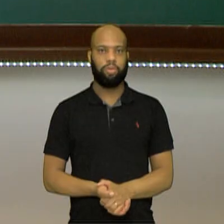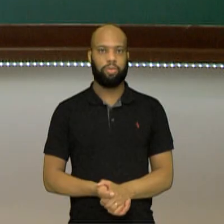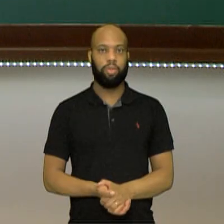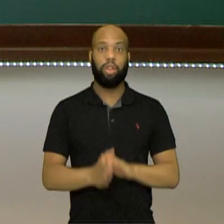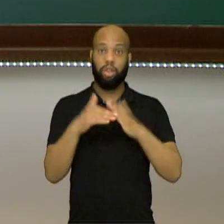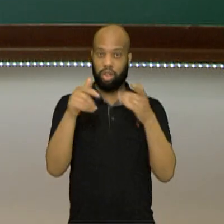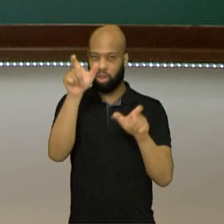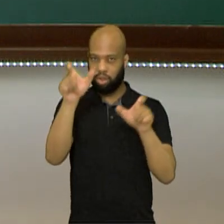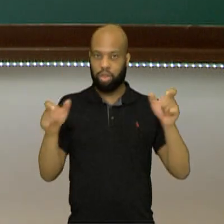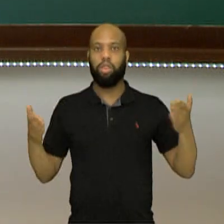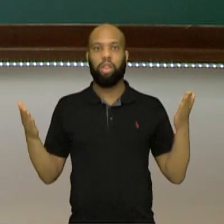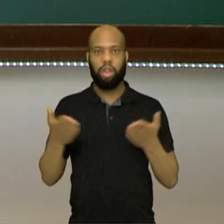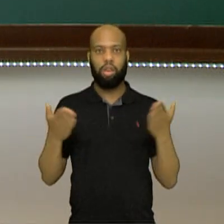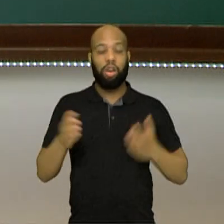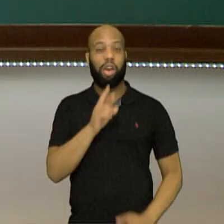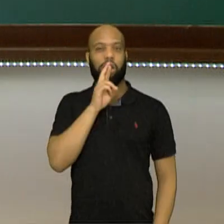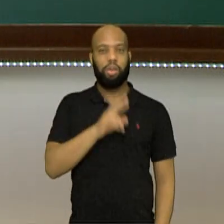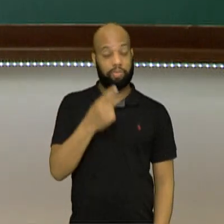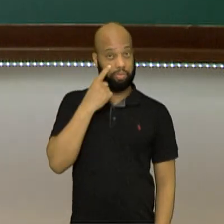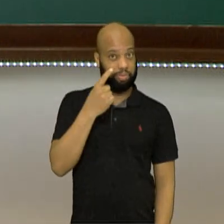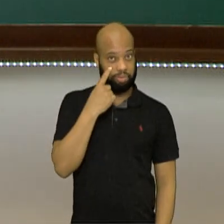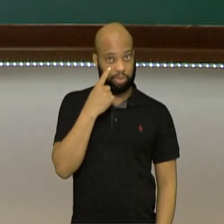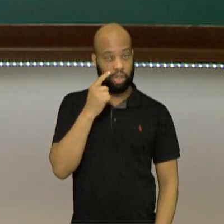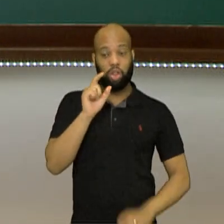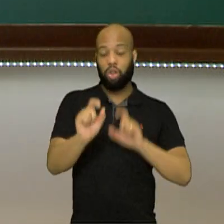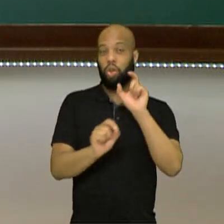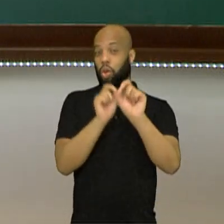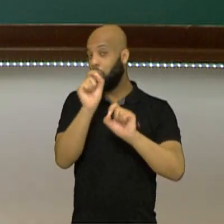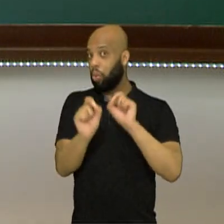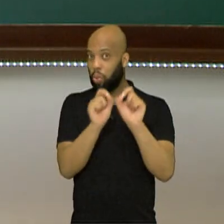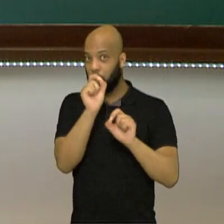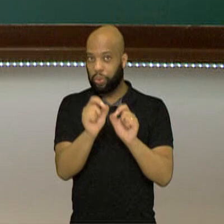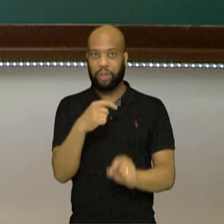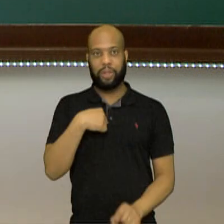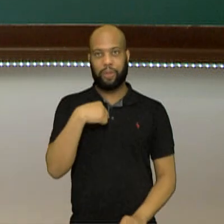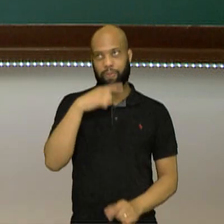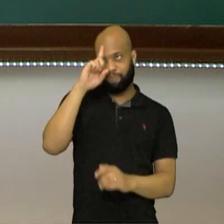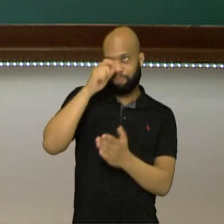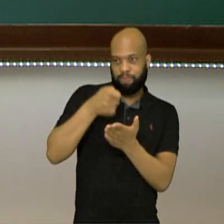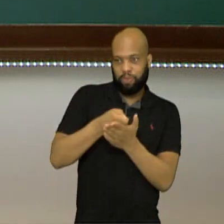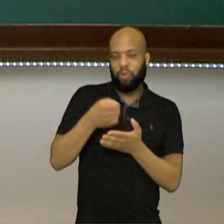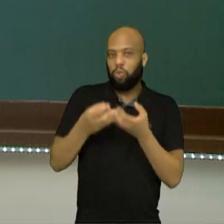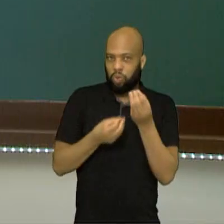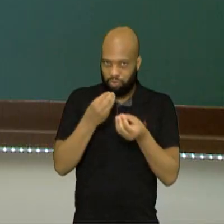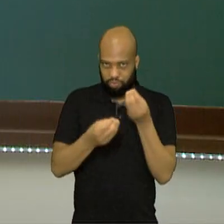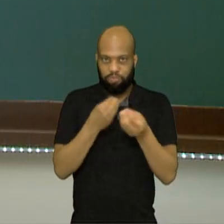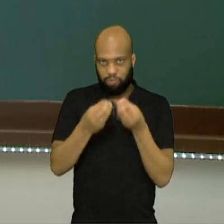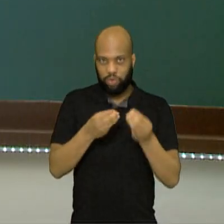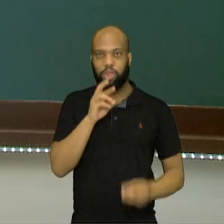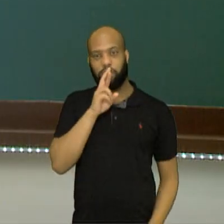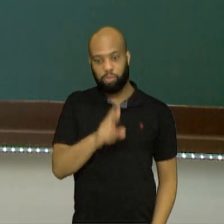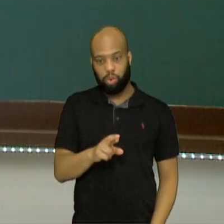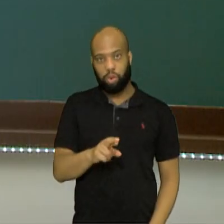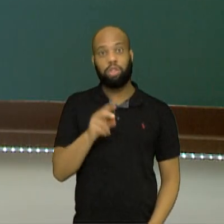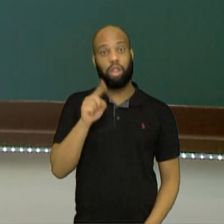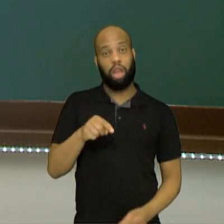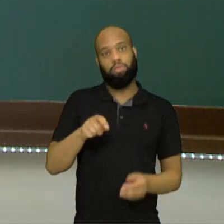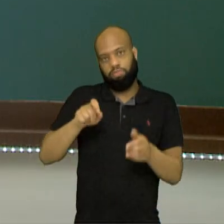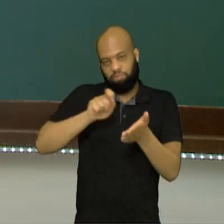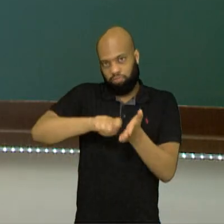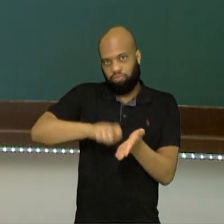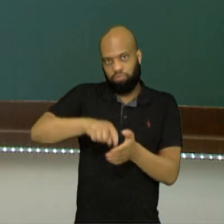E aí, pessoal, vamos para a nossa resposta, vamos ver o que o professor definiu aqui para vocês, lembrando que também é uma resposta discursiva,